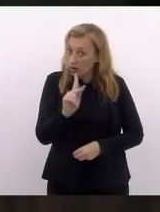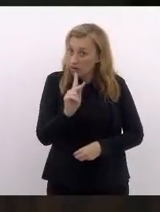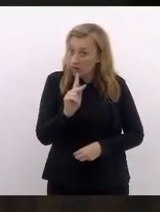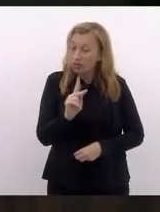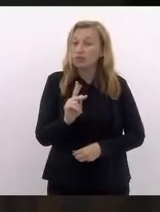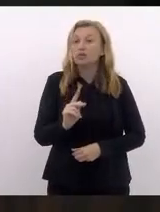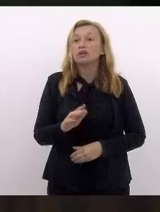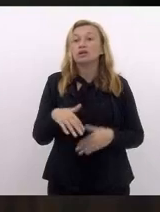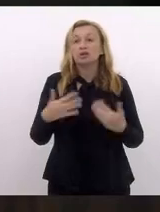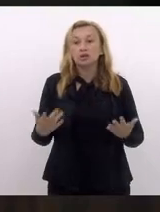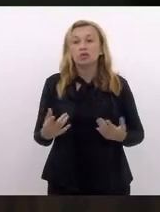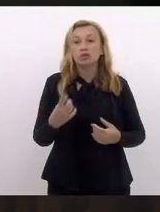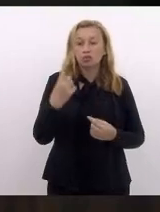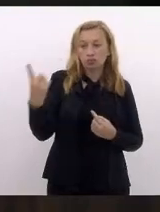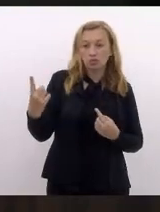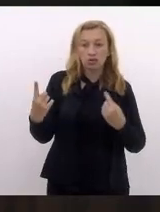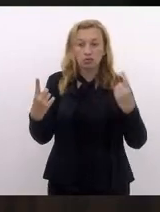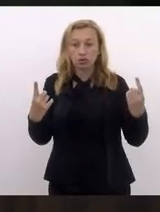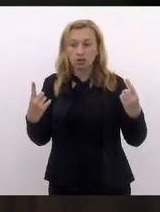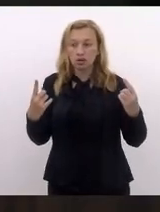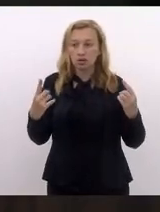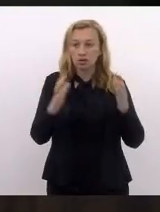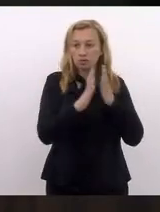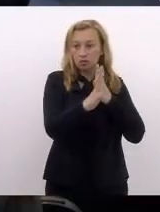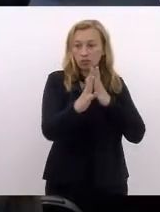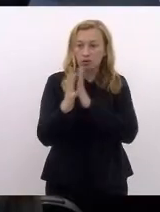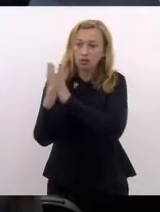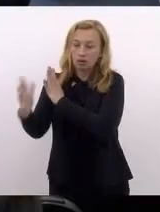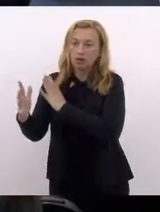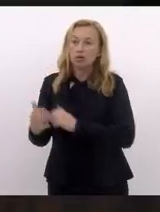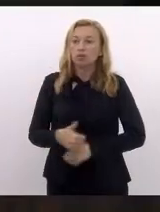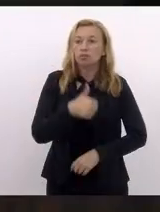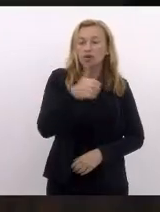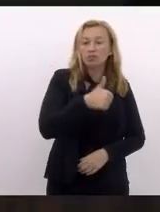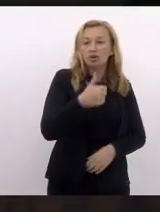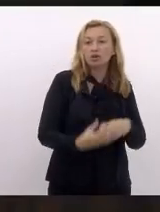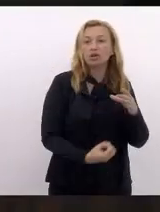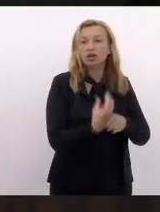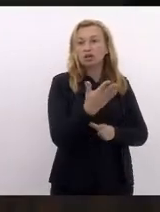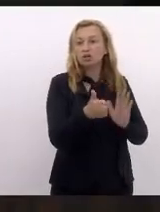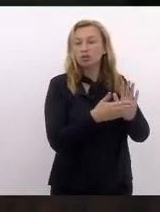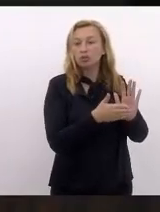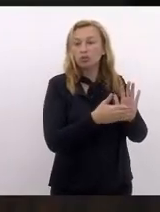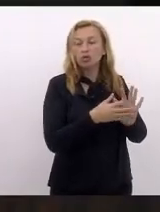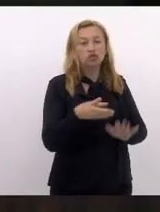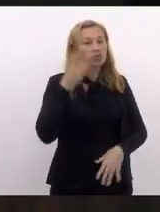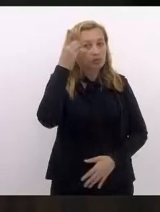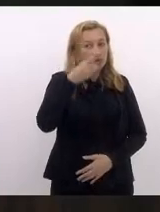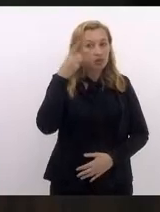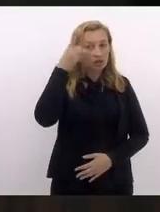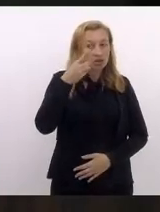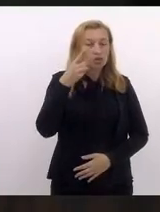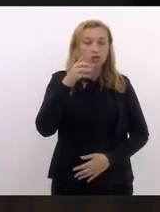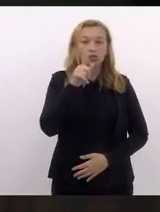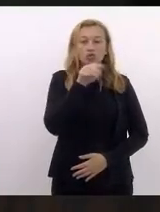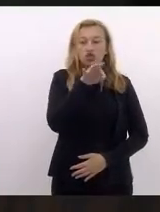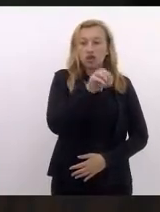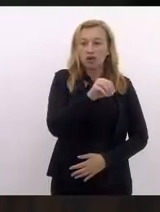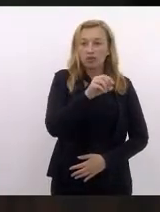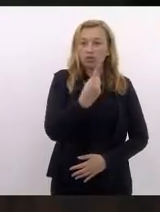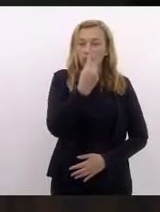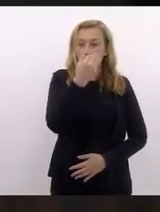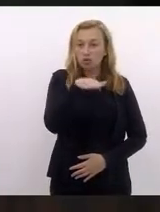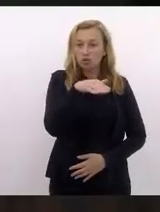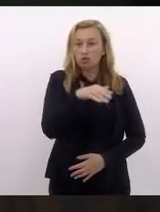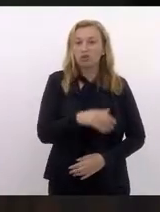então o placar e um para lá primeiro então o autor da proposta Deputado Gustavo Schmidt